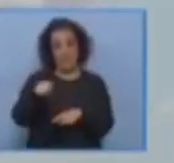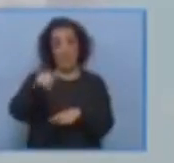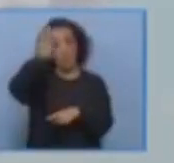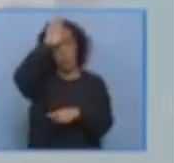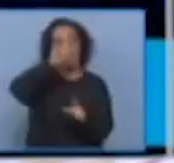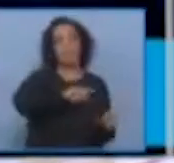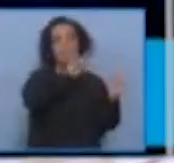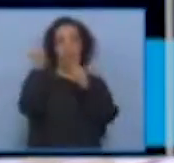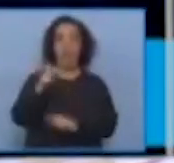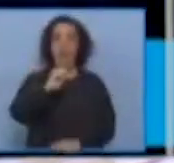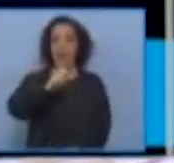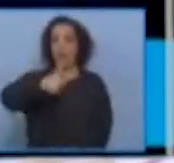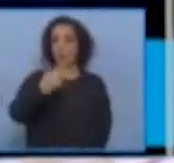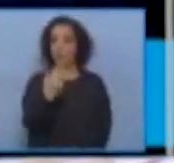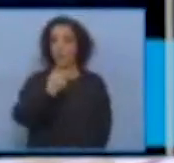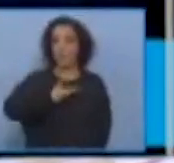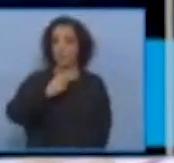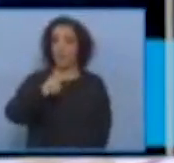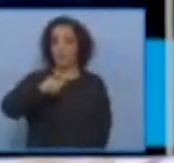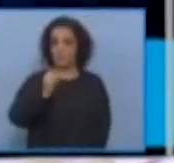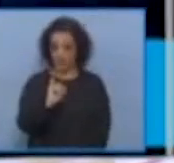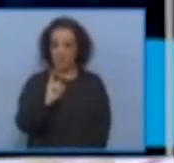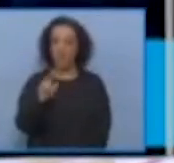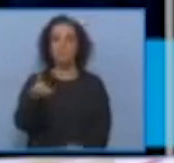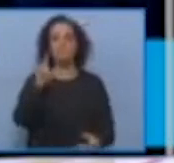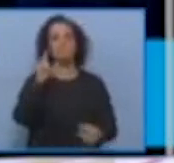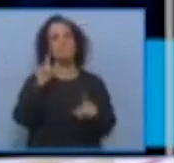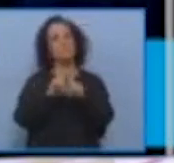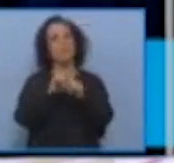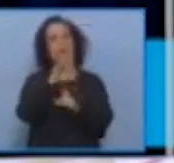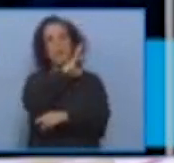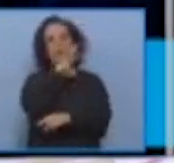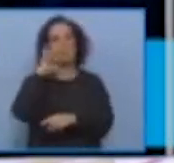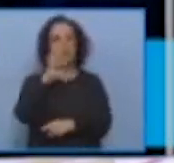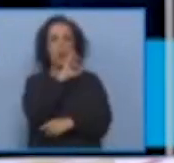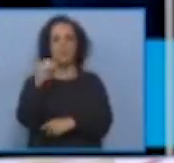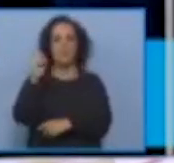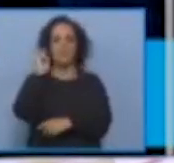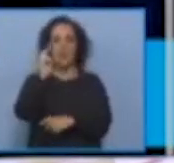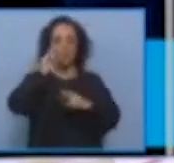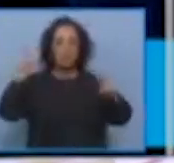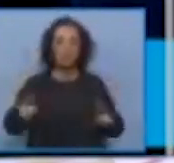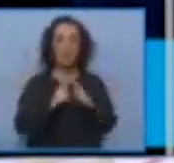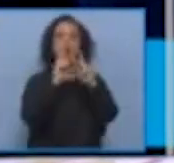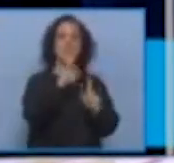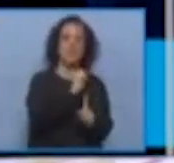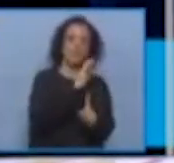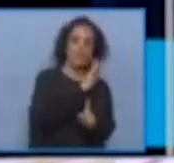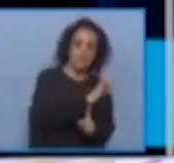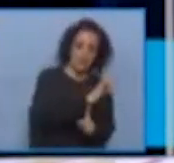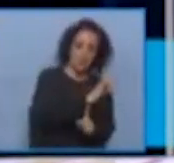Portanto, no fundo, comemorar os 800 anos do encontro de São Francisco